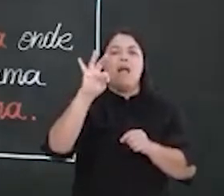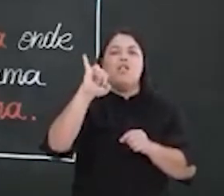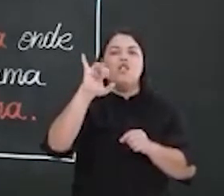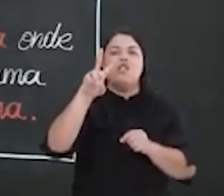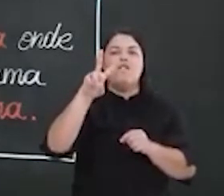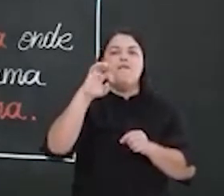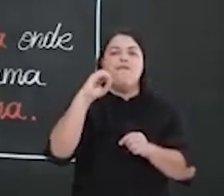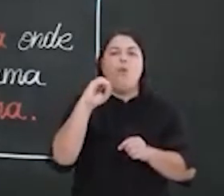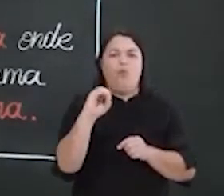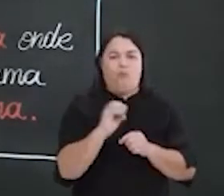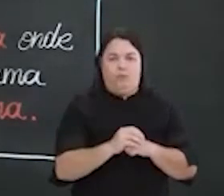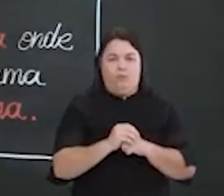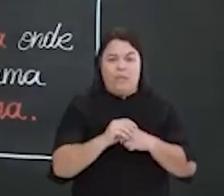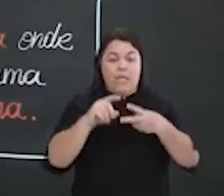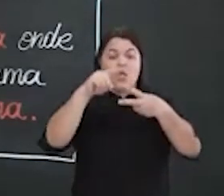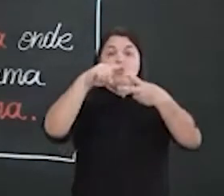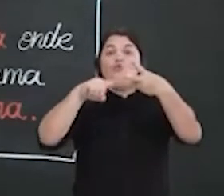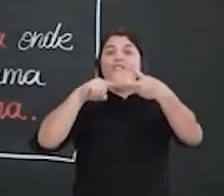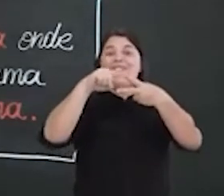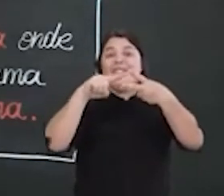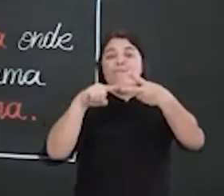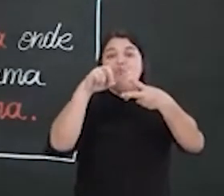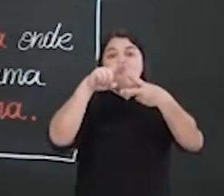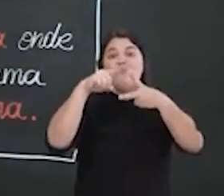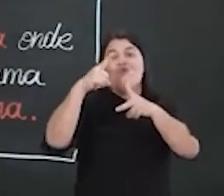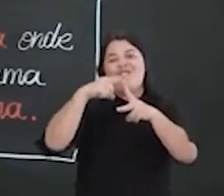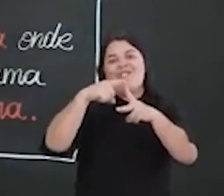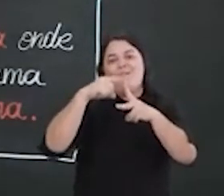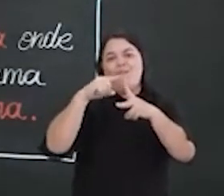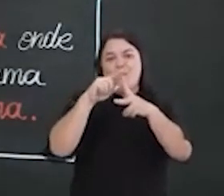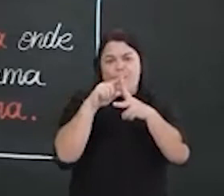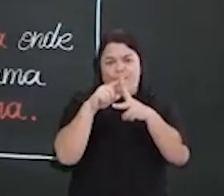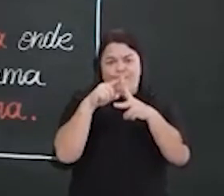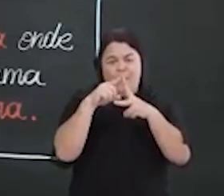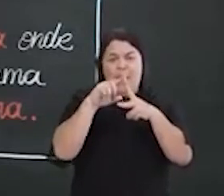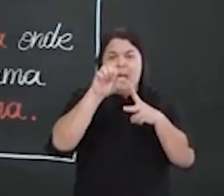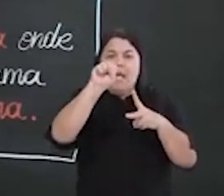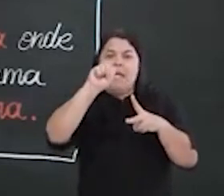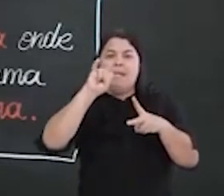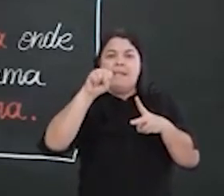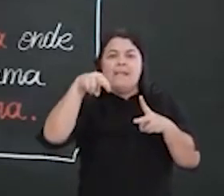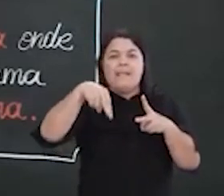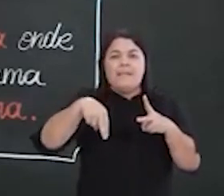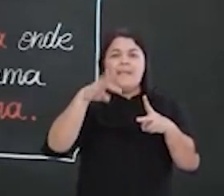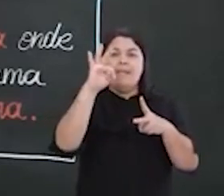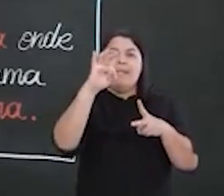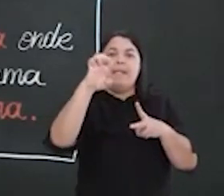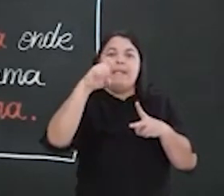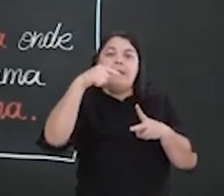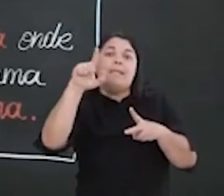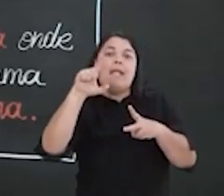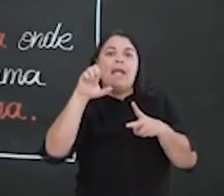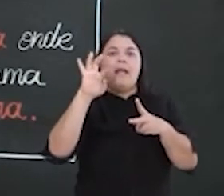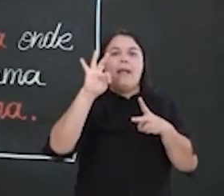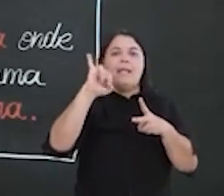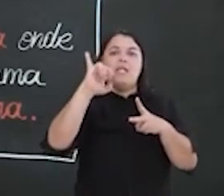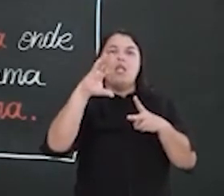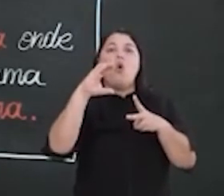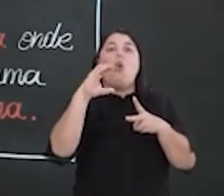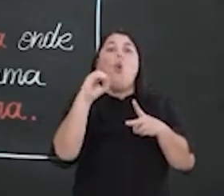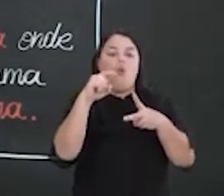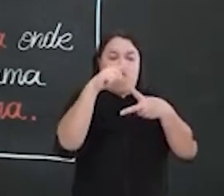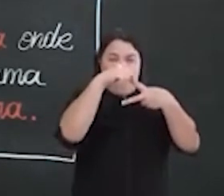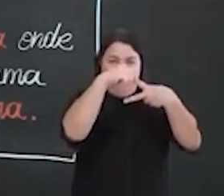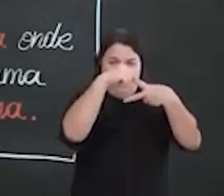sintético e o superlativo analítico. O sintético ele vai ser fácil de a gente guardar porque ele vai usar uma terminação muito comum, que